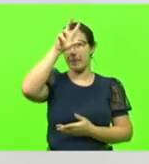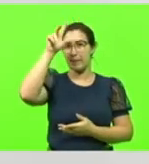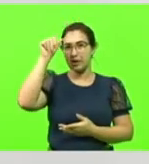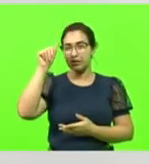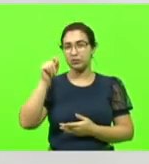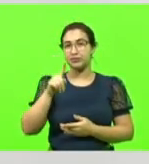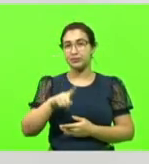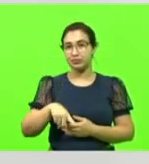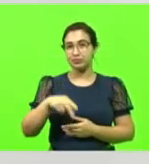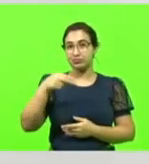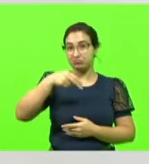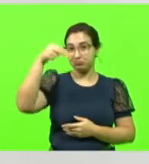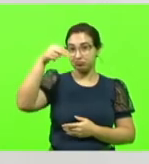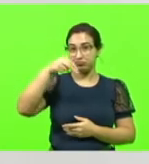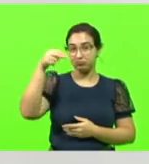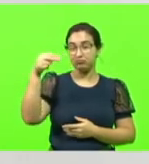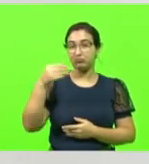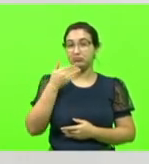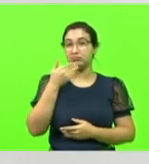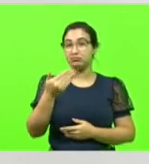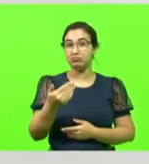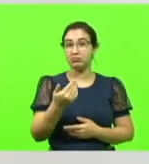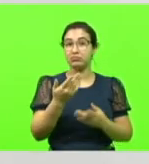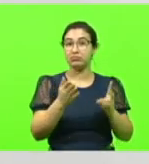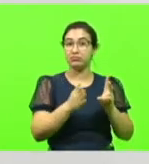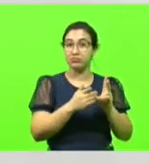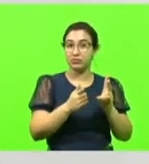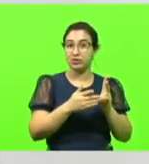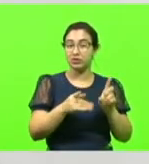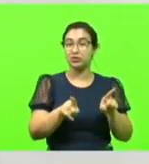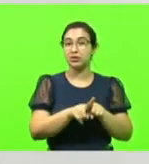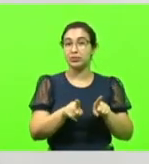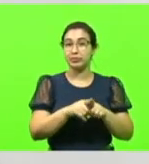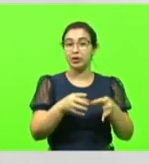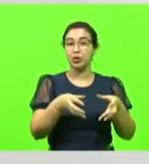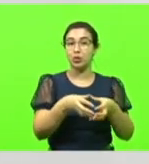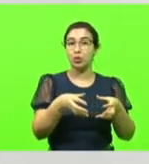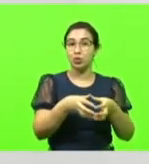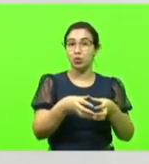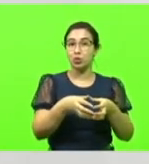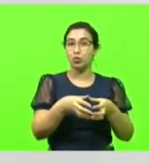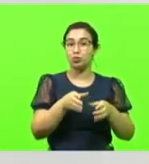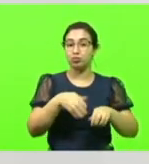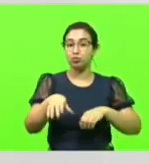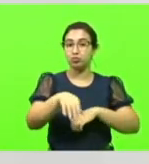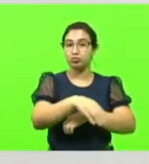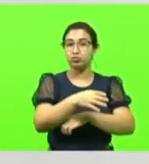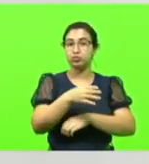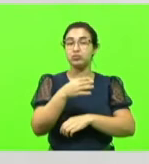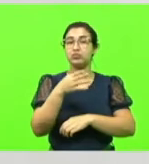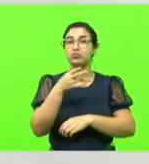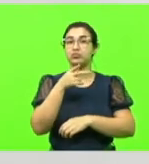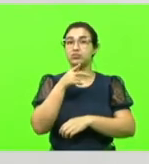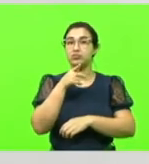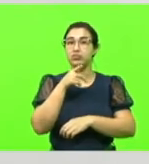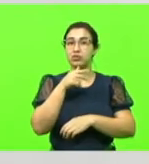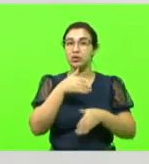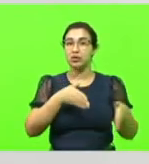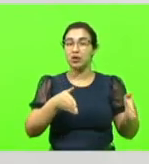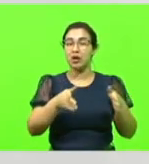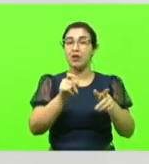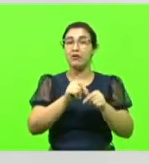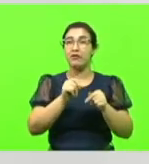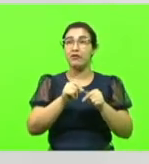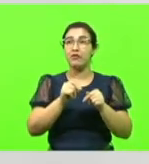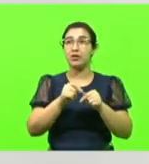região norte, um dos pedidos dos índios e das comunidades ribeirinhas é que, pelo amor de Deus, fosse feita alguma coisa, porque